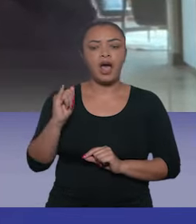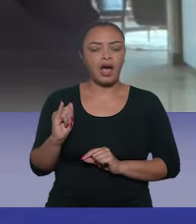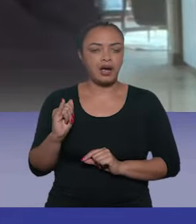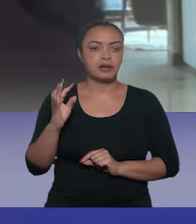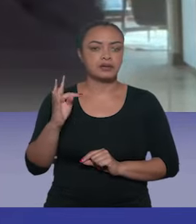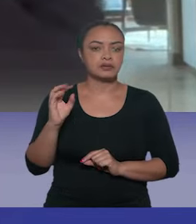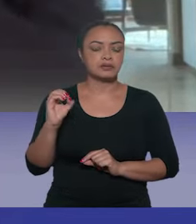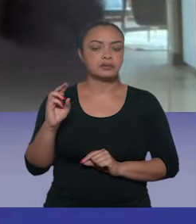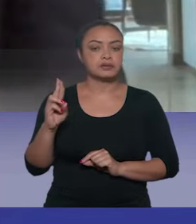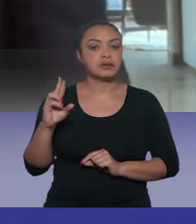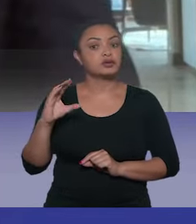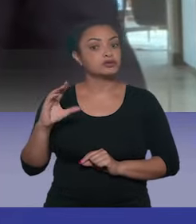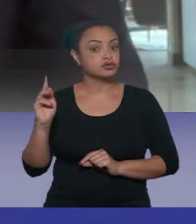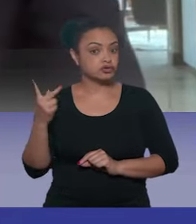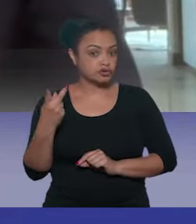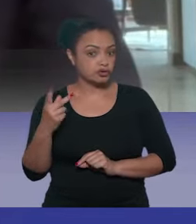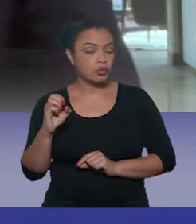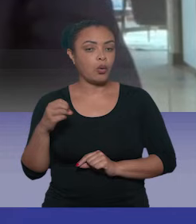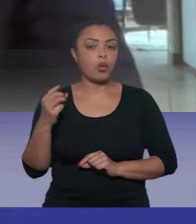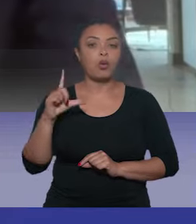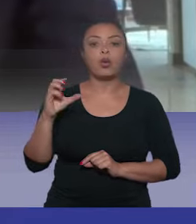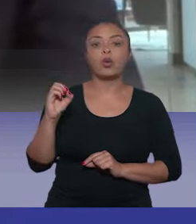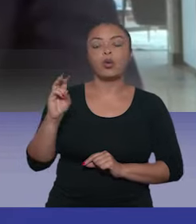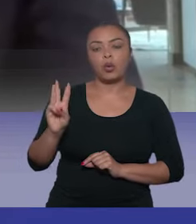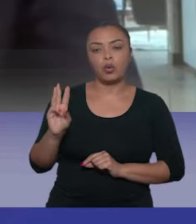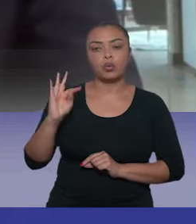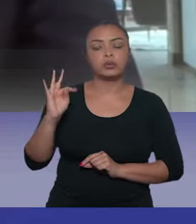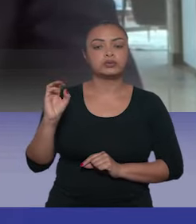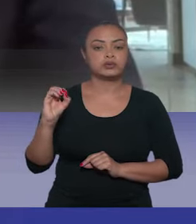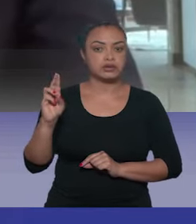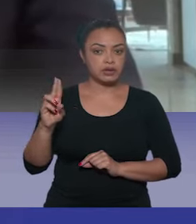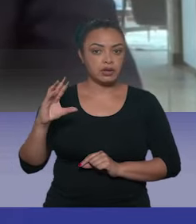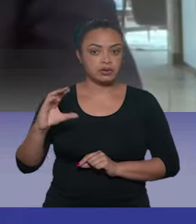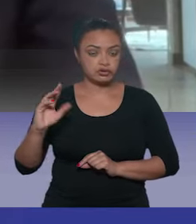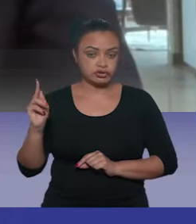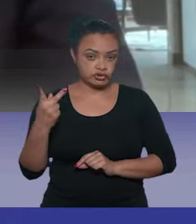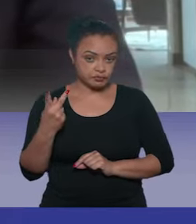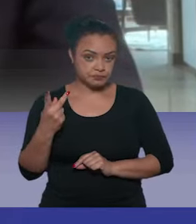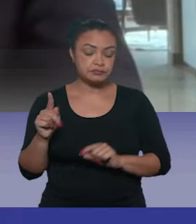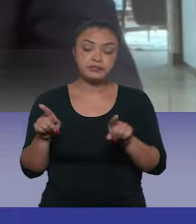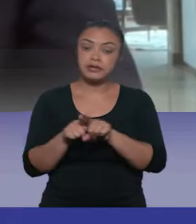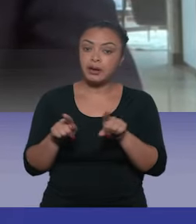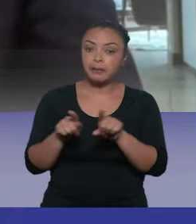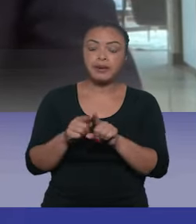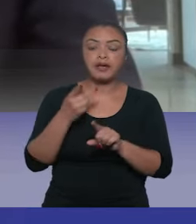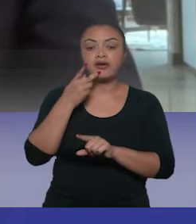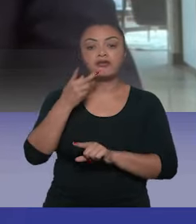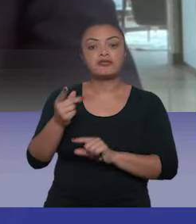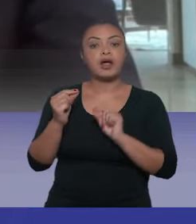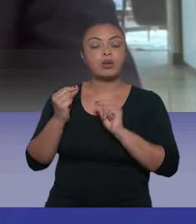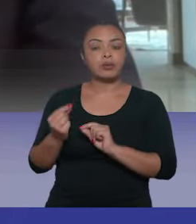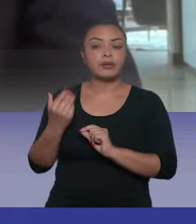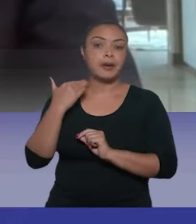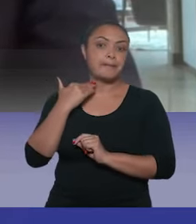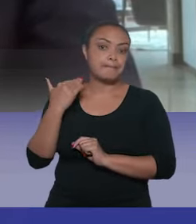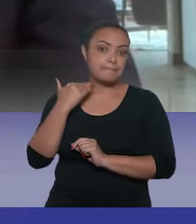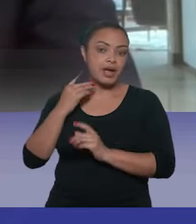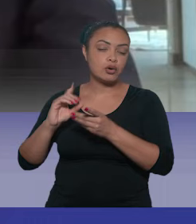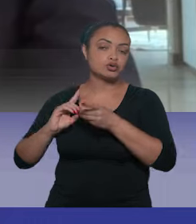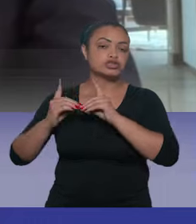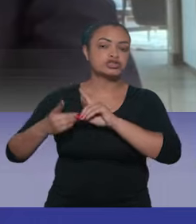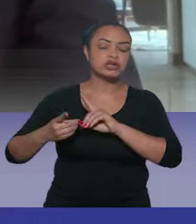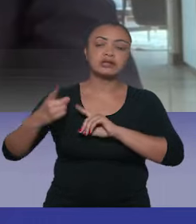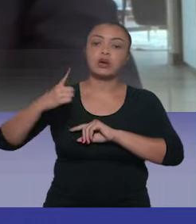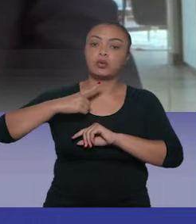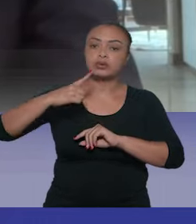como você comentou, muito próximo ao cliente. Então, eu queria que você explicasse para a gente o que vocês chamam de high touch e low touch. E